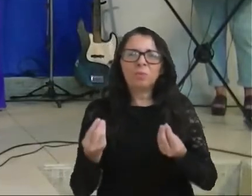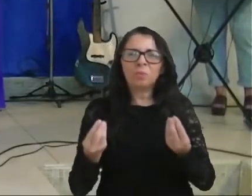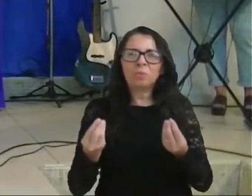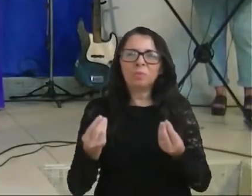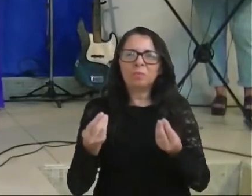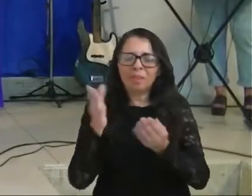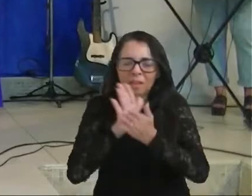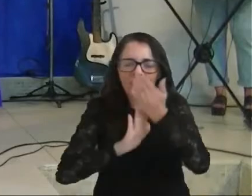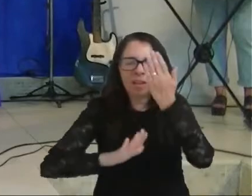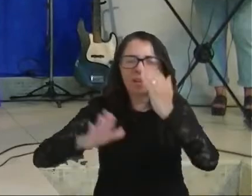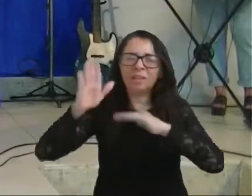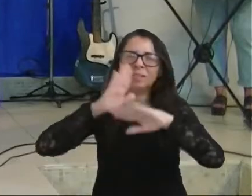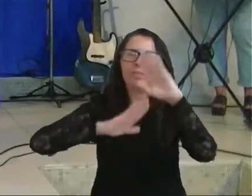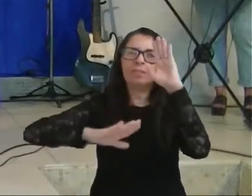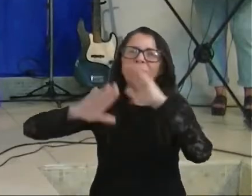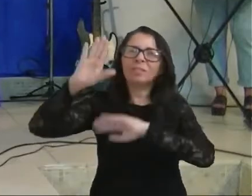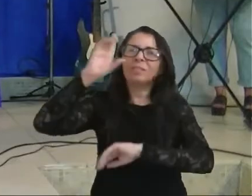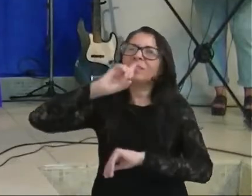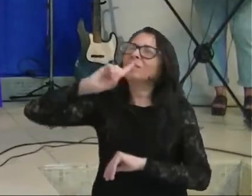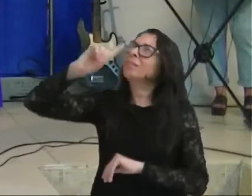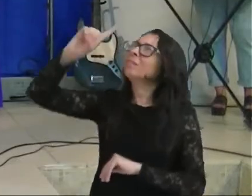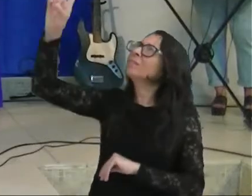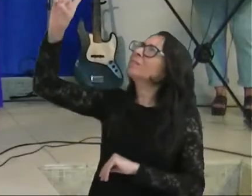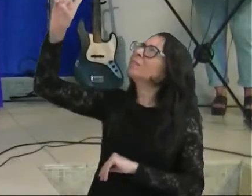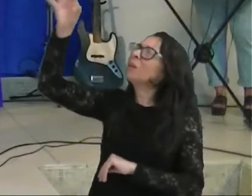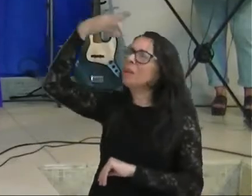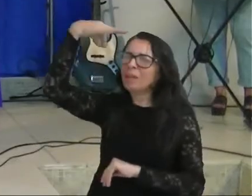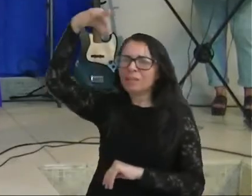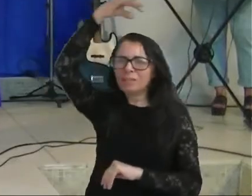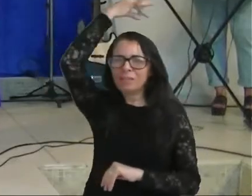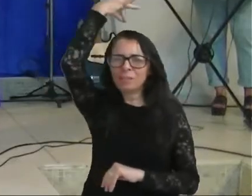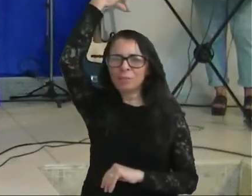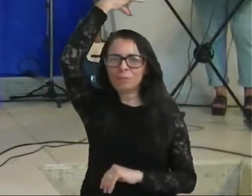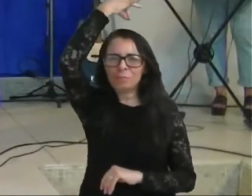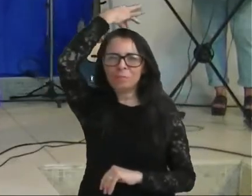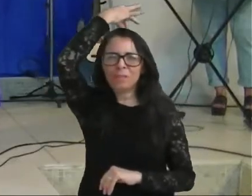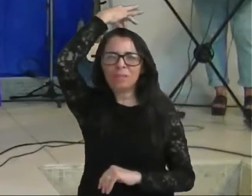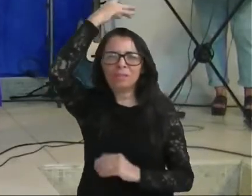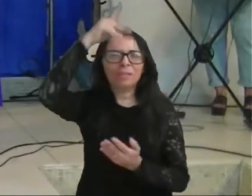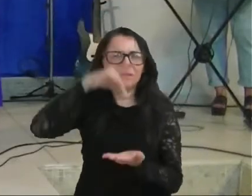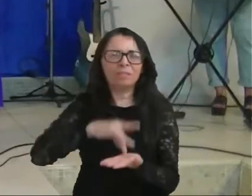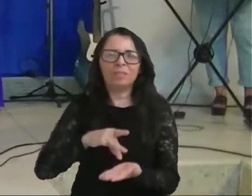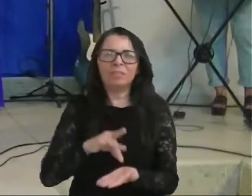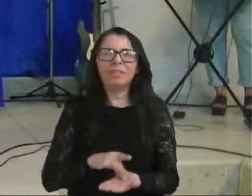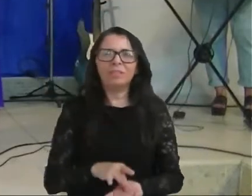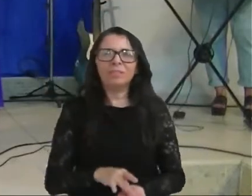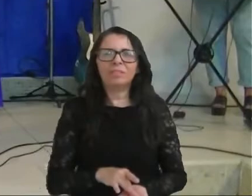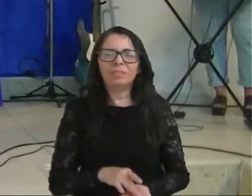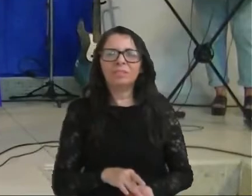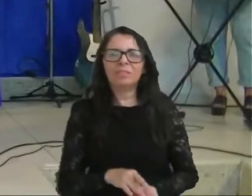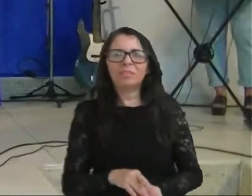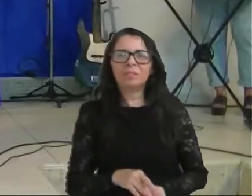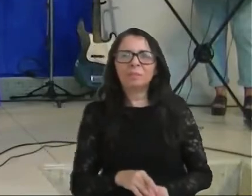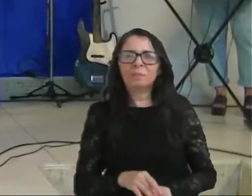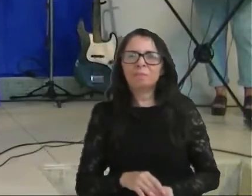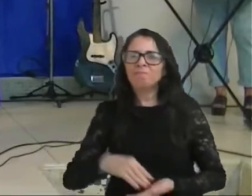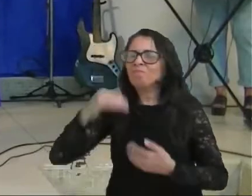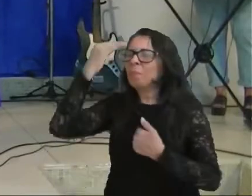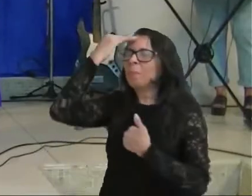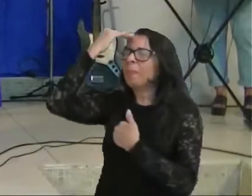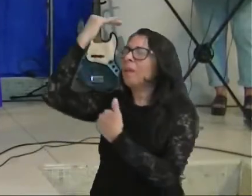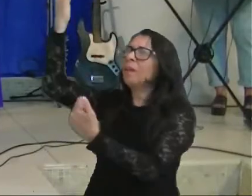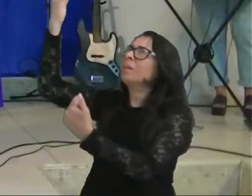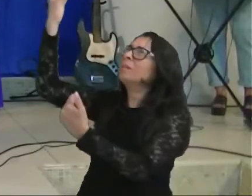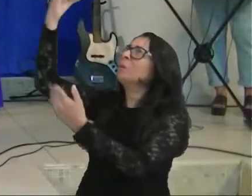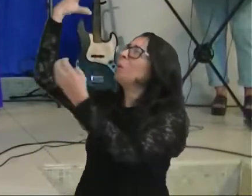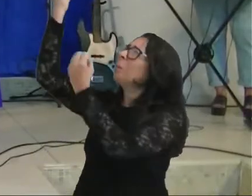que o Senhor tem dado a oportunidade para que nós possamos nos arrepender e voltar ao primeiro amor. Eu te agradeço,